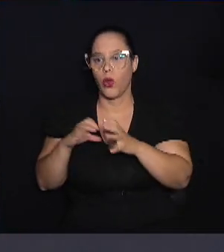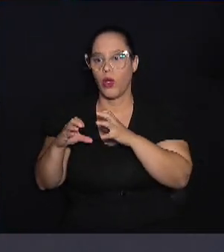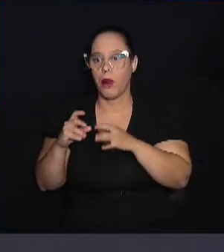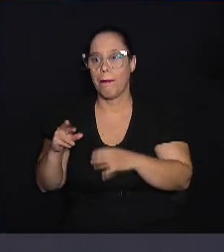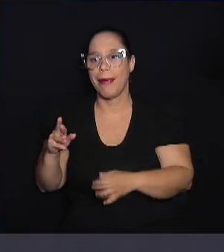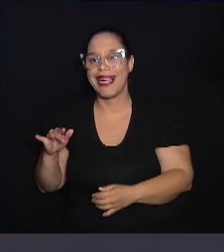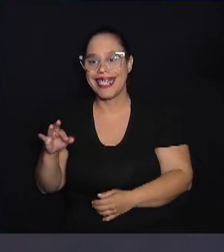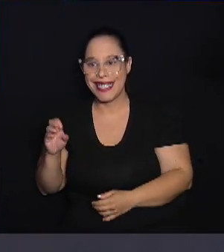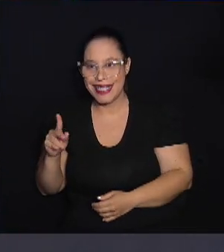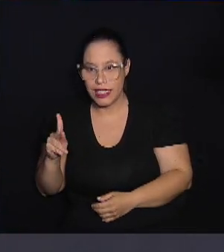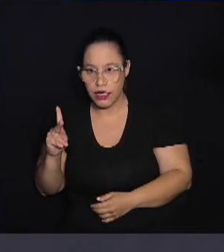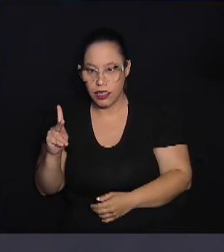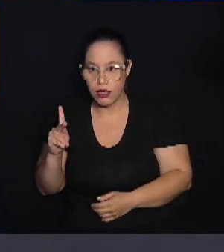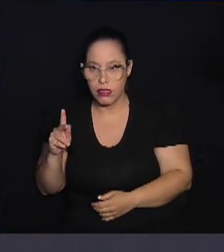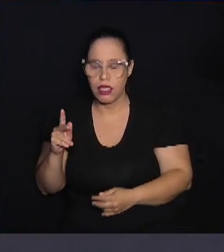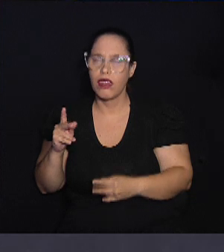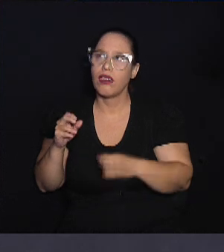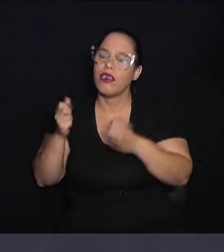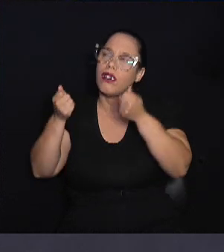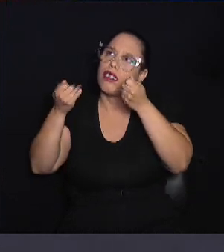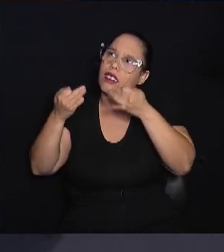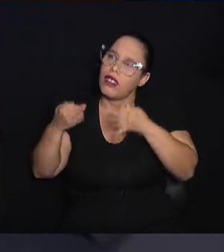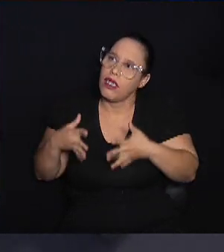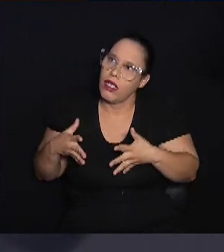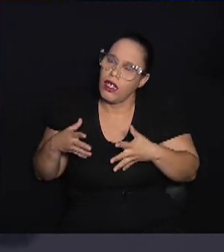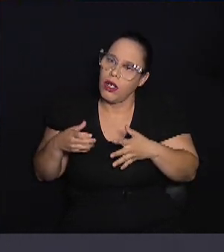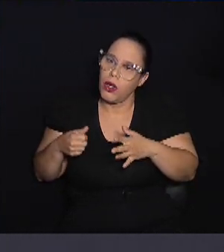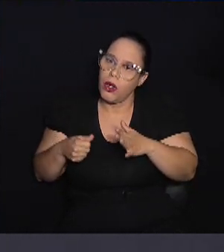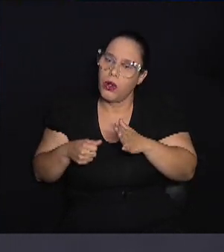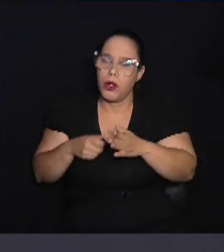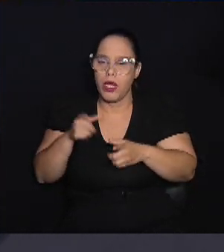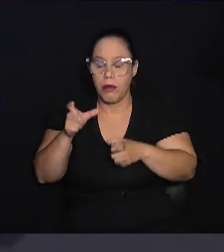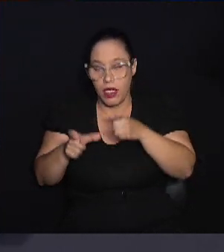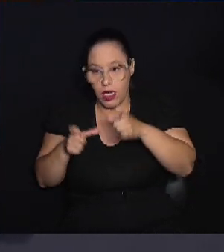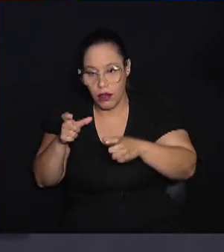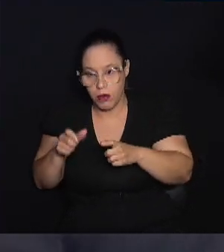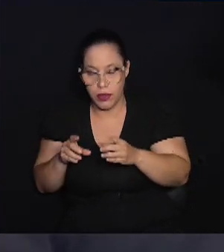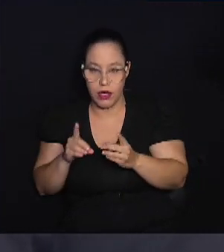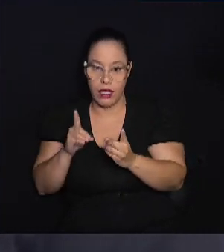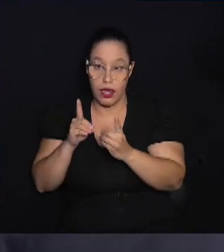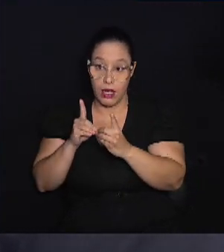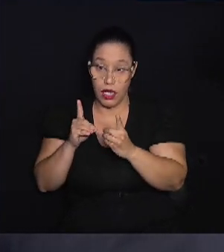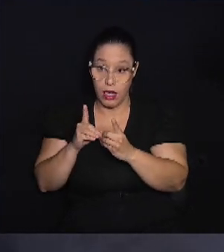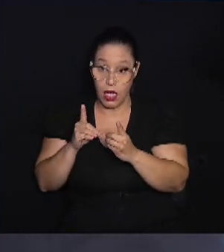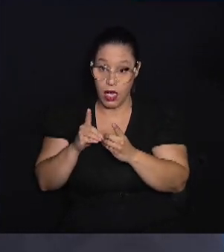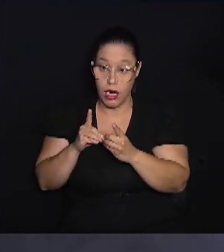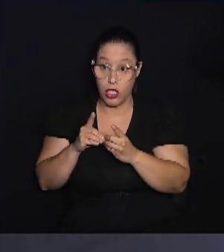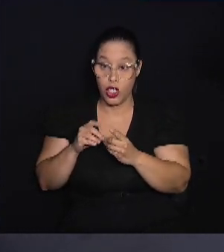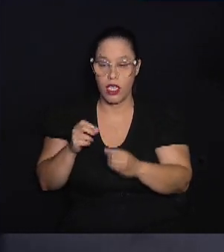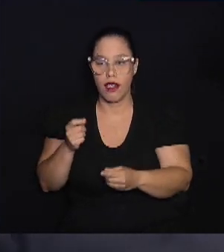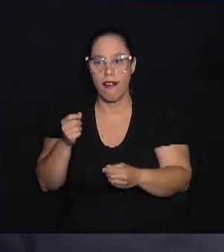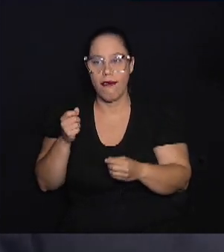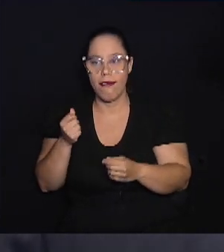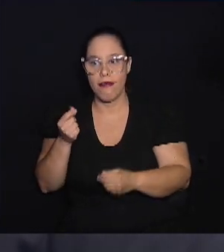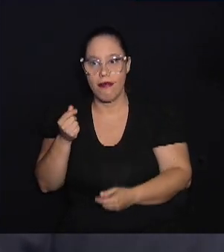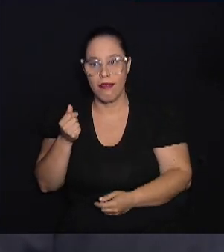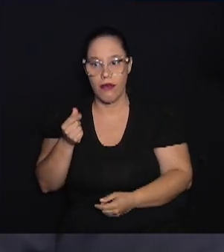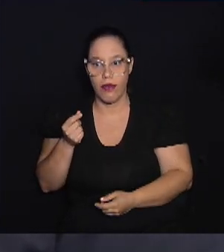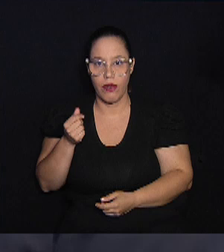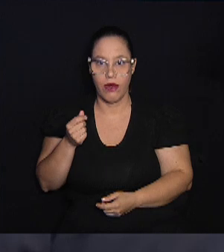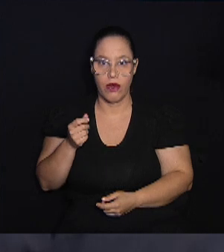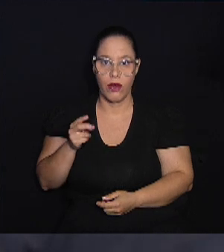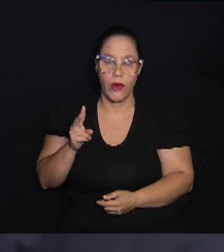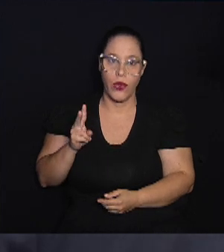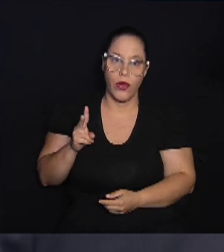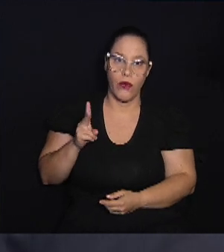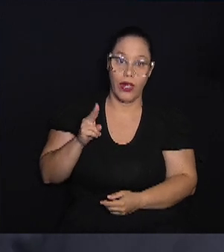marketing do shopping explica que os principais cargos são para atendentes e vendedores. Olha, hoje em dia claro que são as